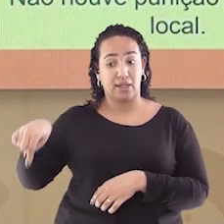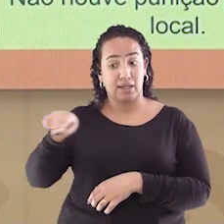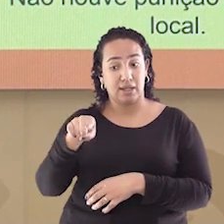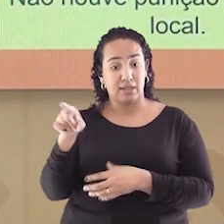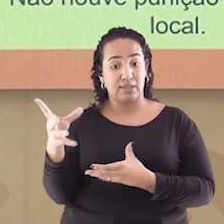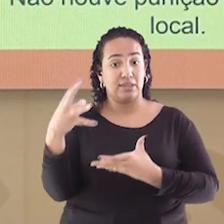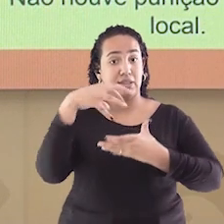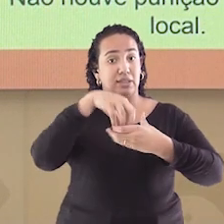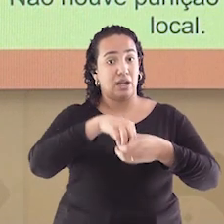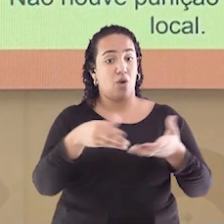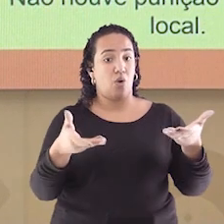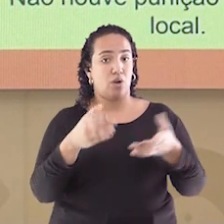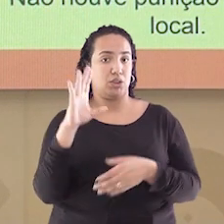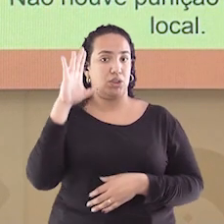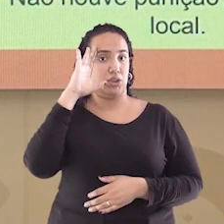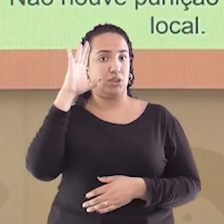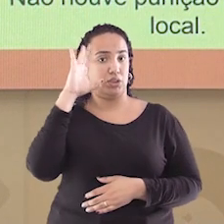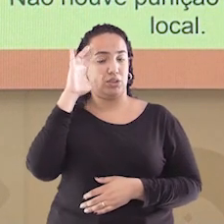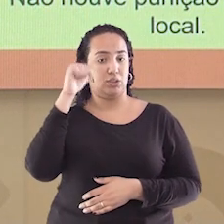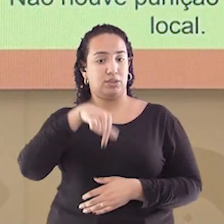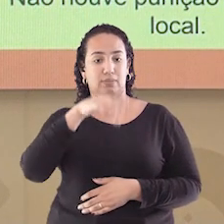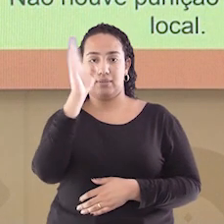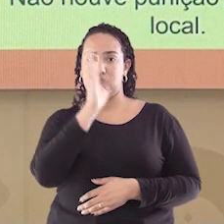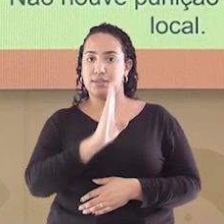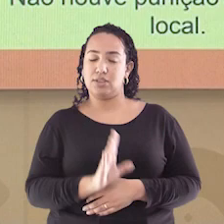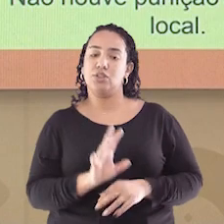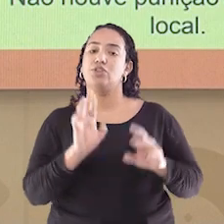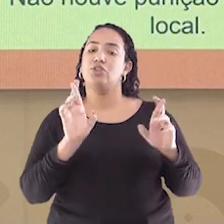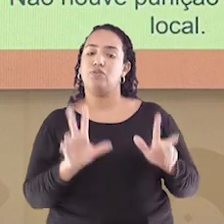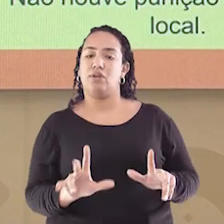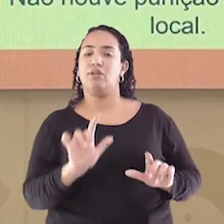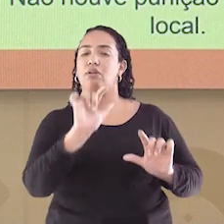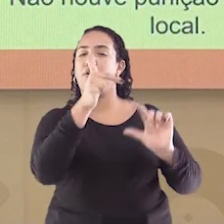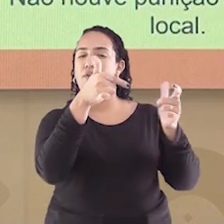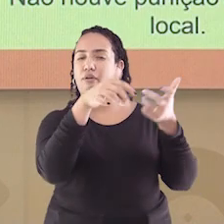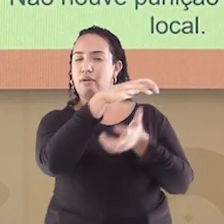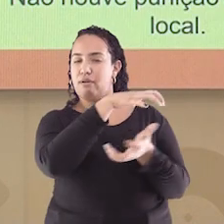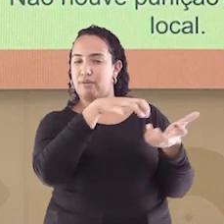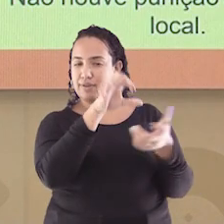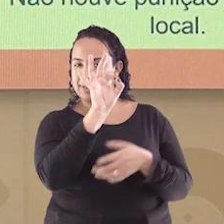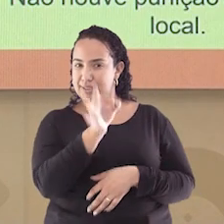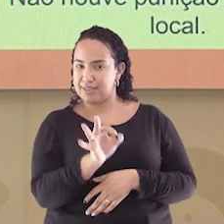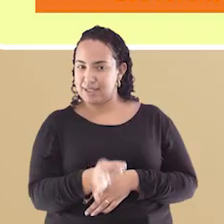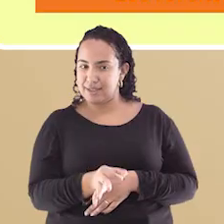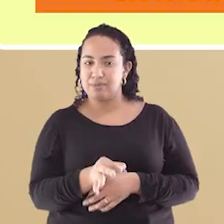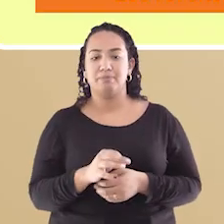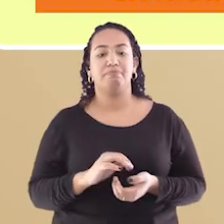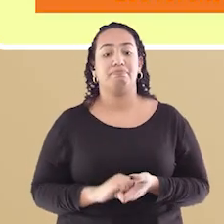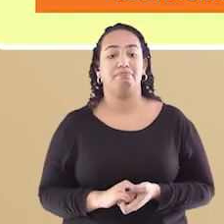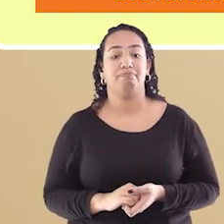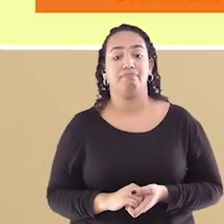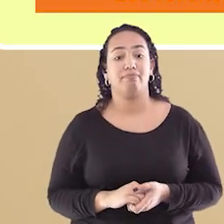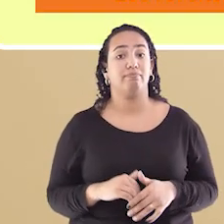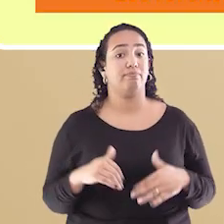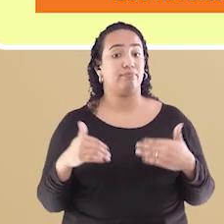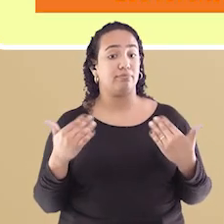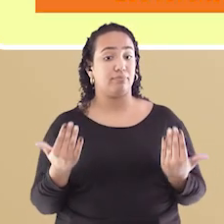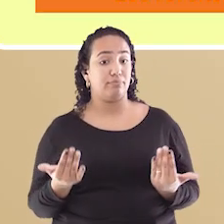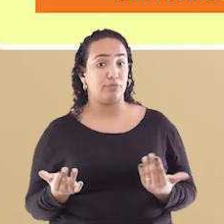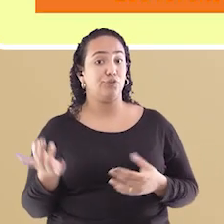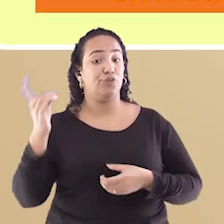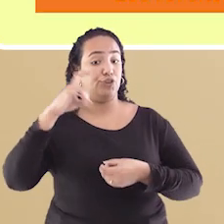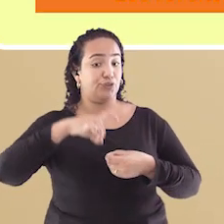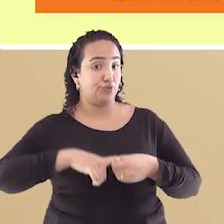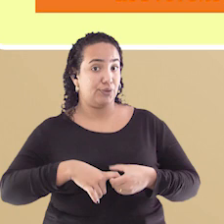mesmos no exército brasileiro. Foi um pouco diferente do que aconteceu nas outras revoltas, não é mesmo? Voltando lá